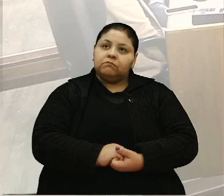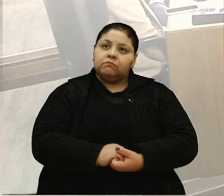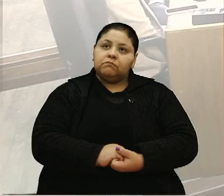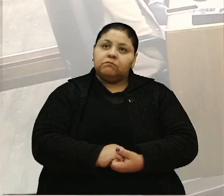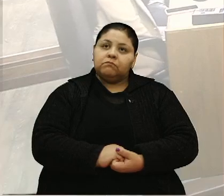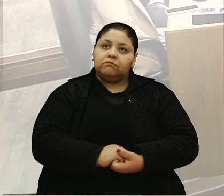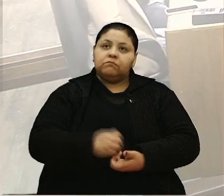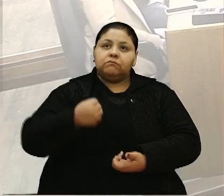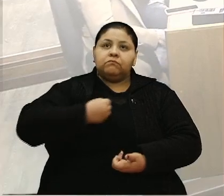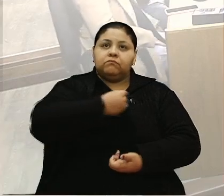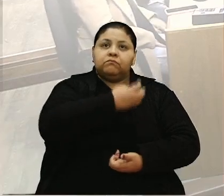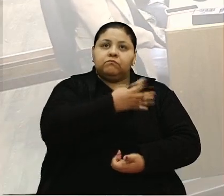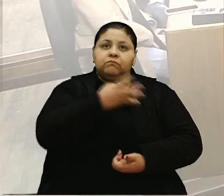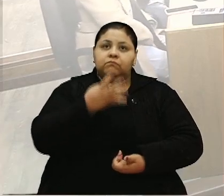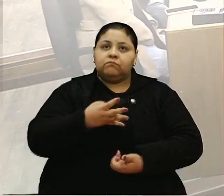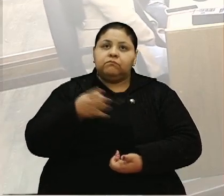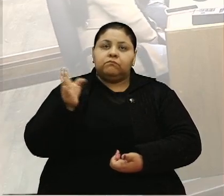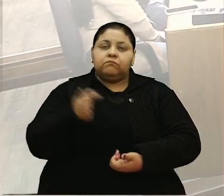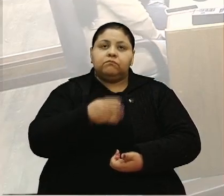Parecer número